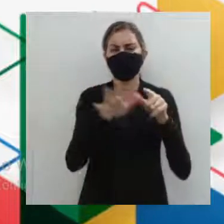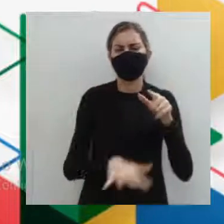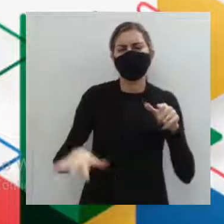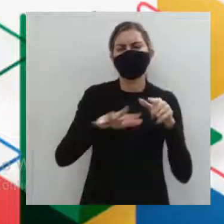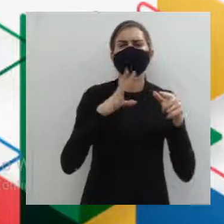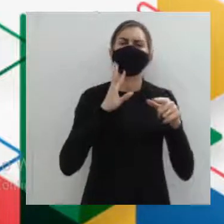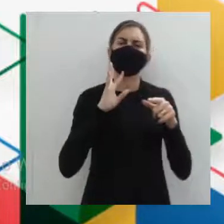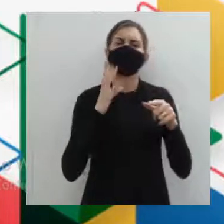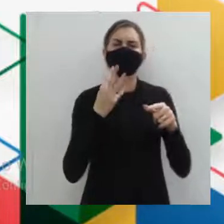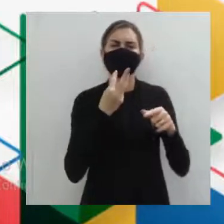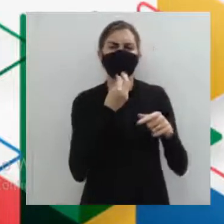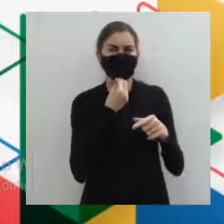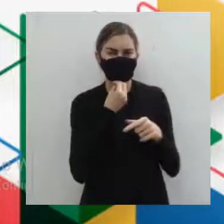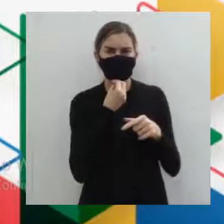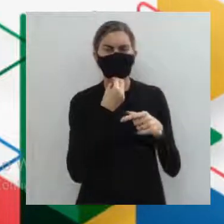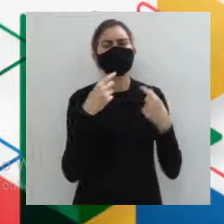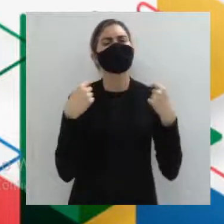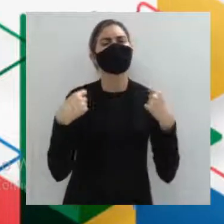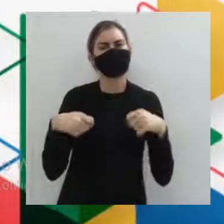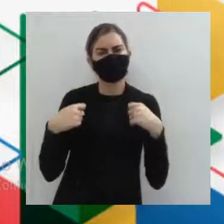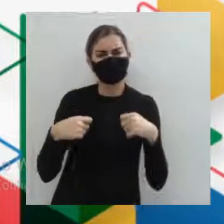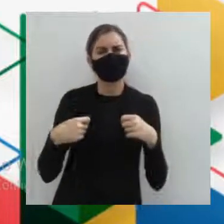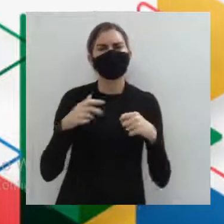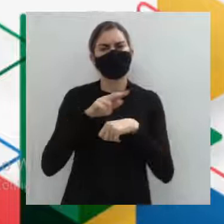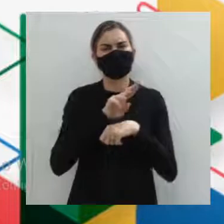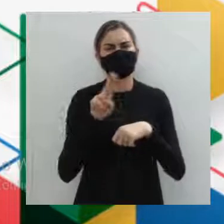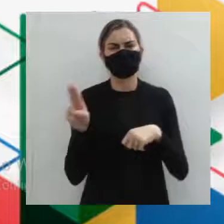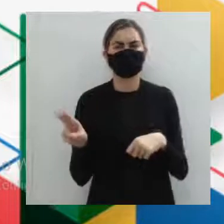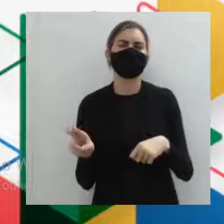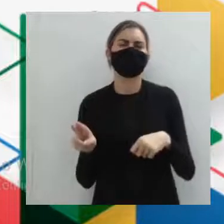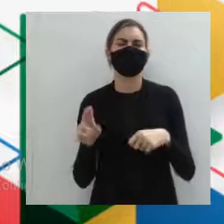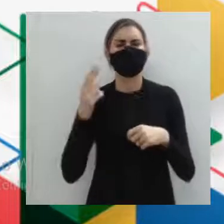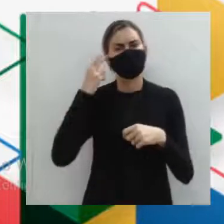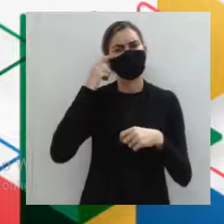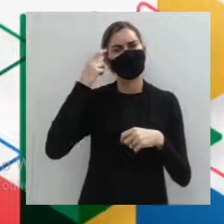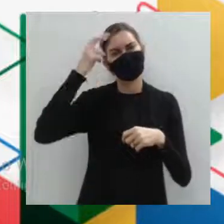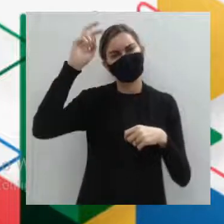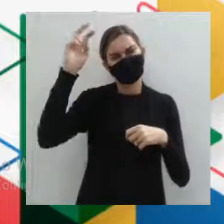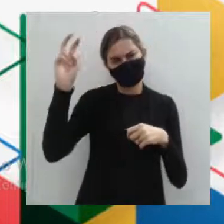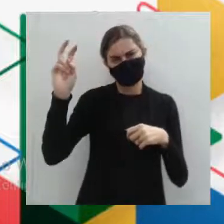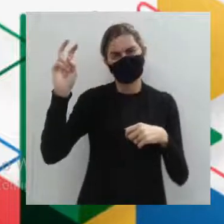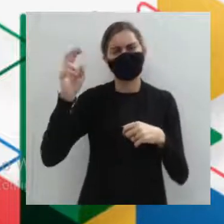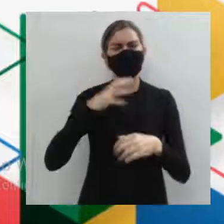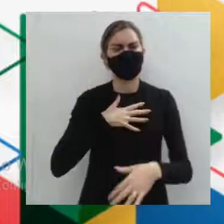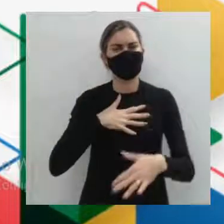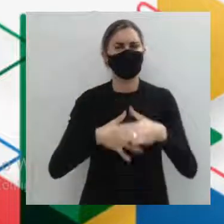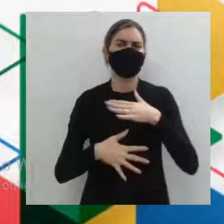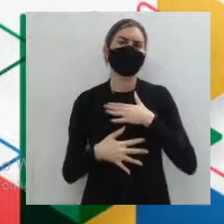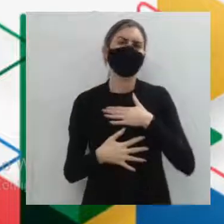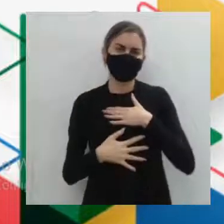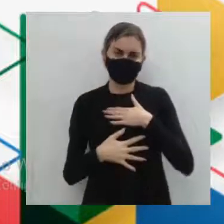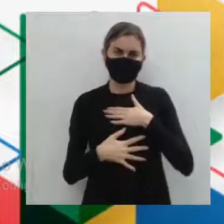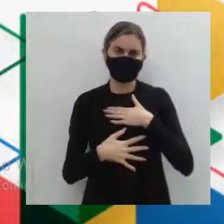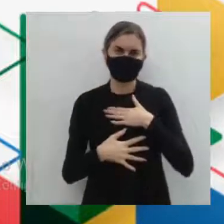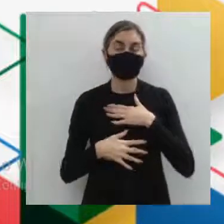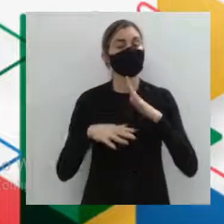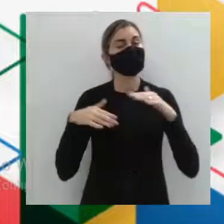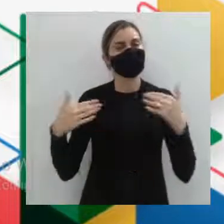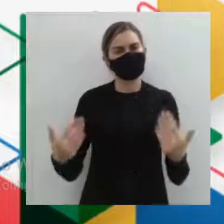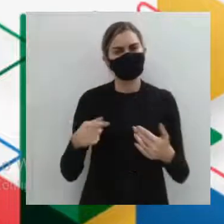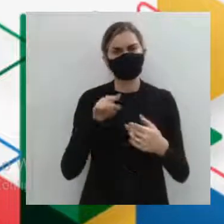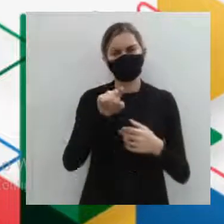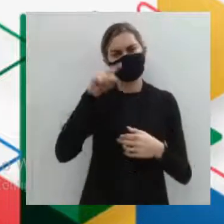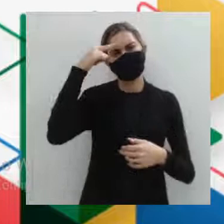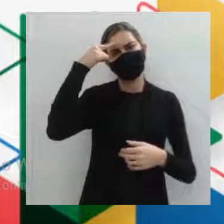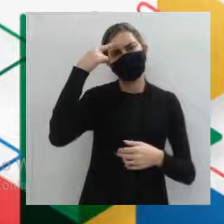de conhecimento que podemos chamar de cultura corporal. Então você